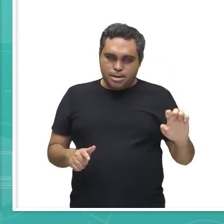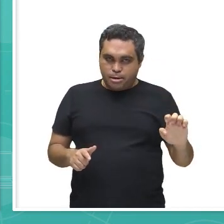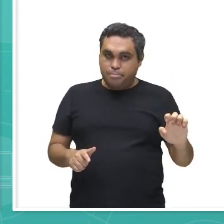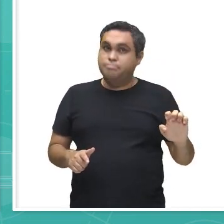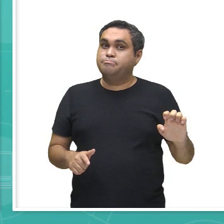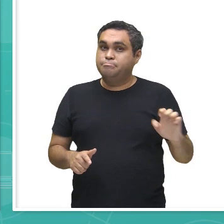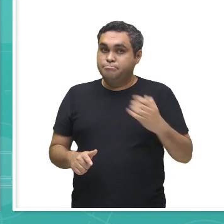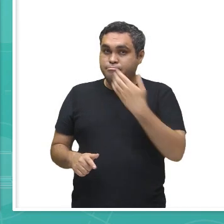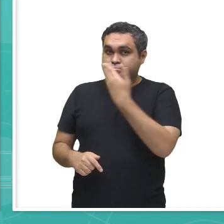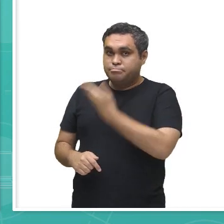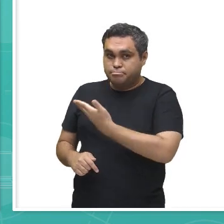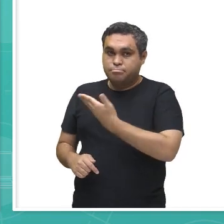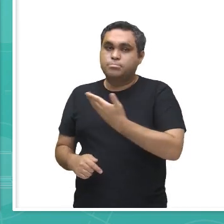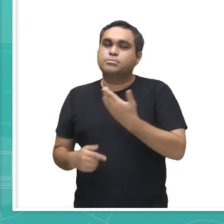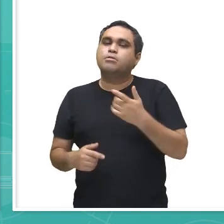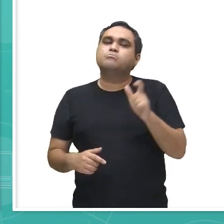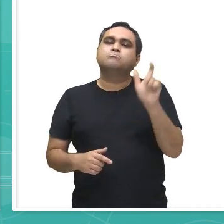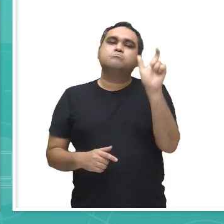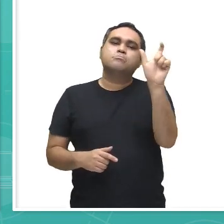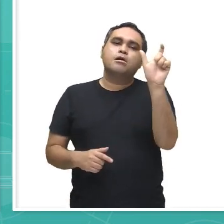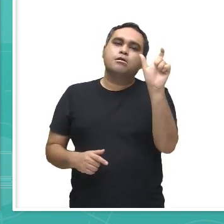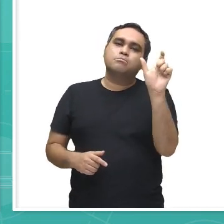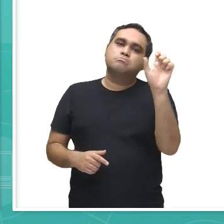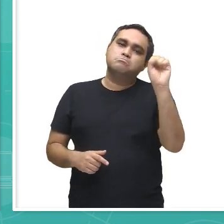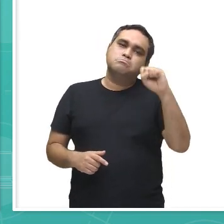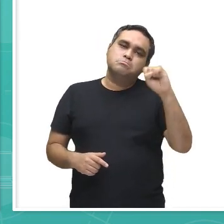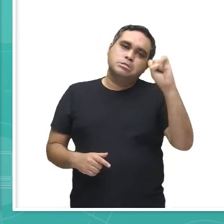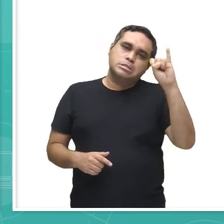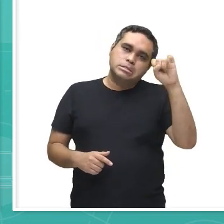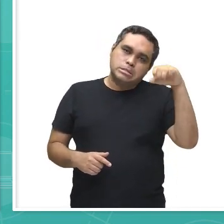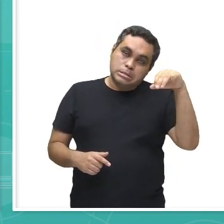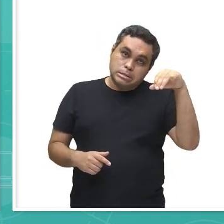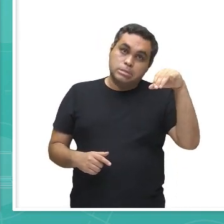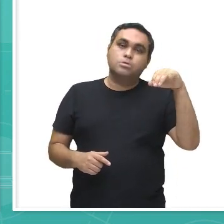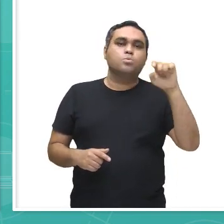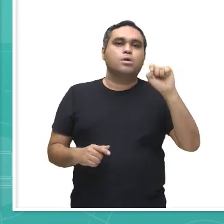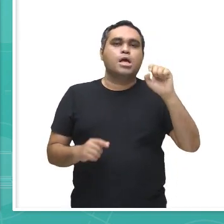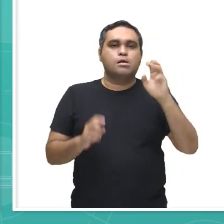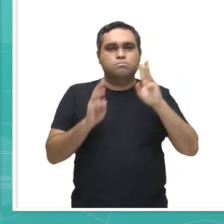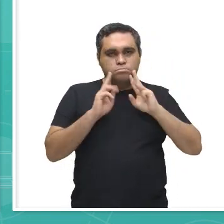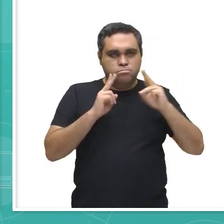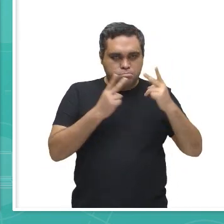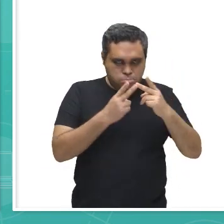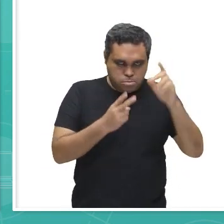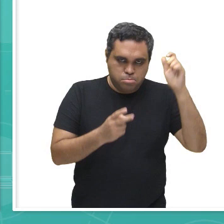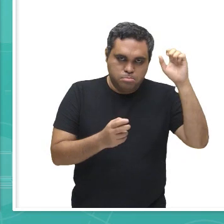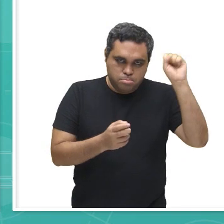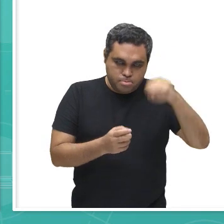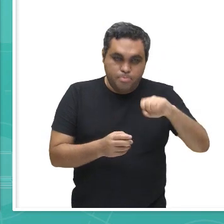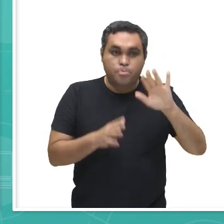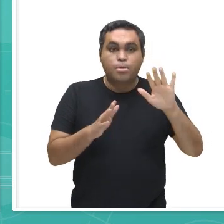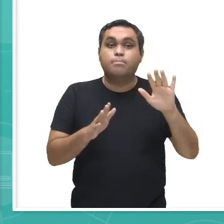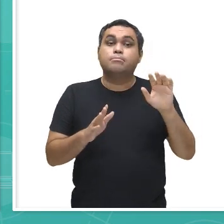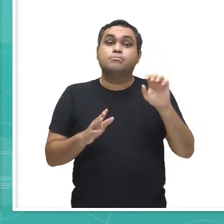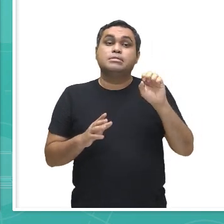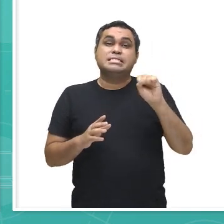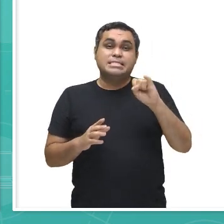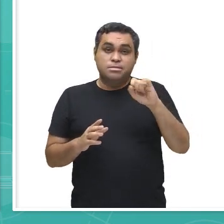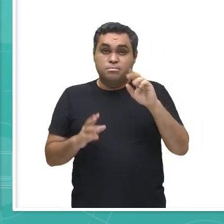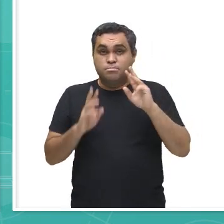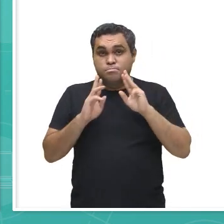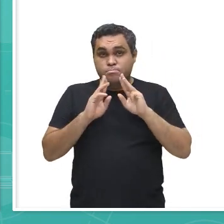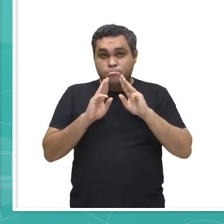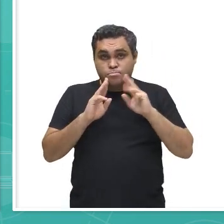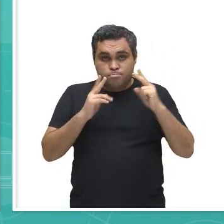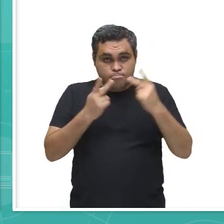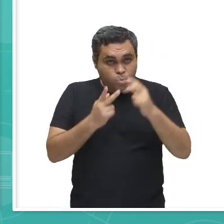Então, a gente vai ali escrever sim para o que for uma matéria e não se não for um exemplo de matéria, tá? Então, a gente